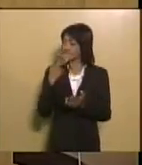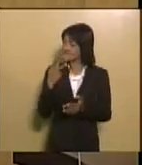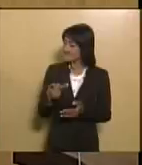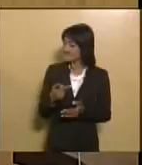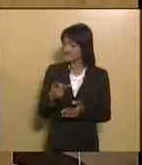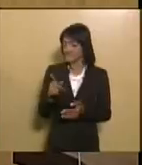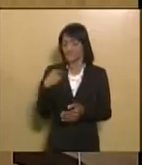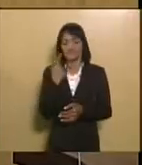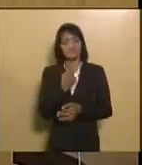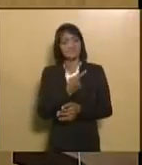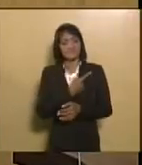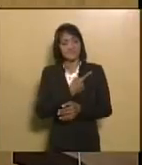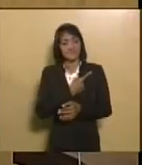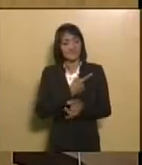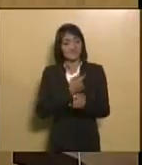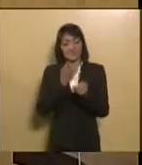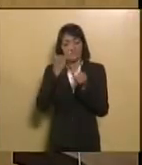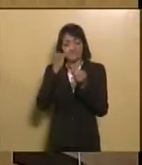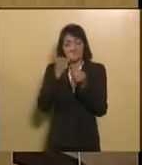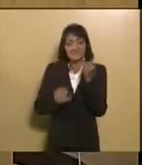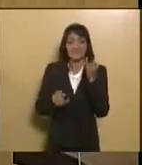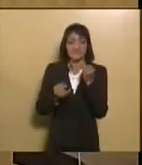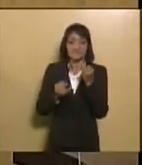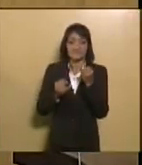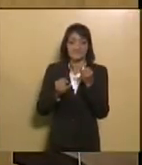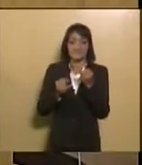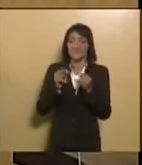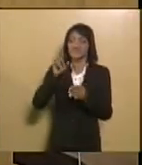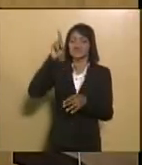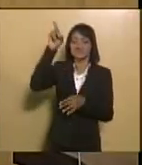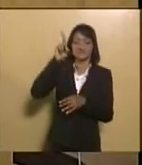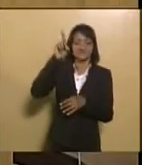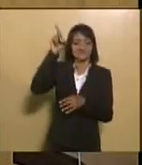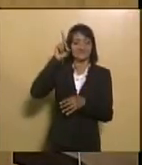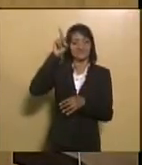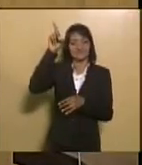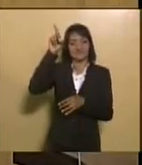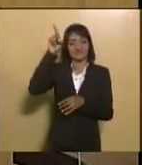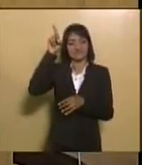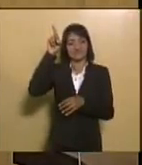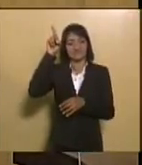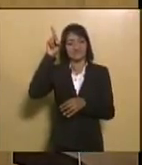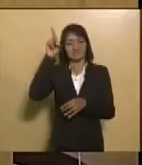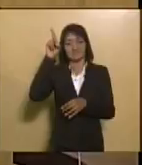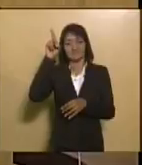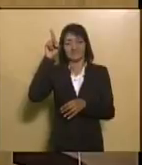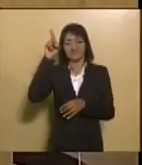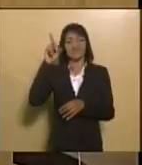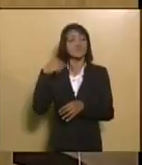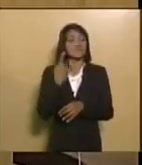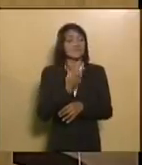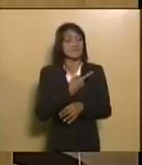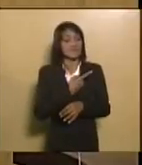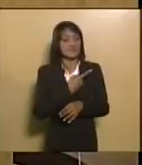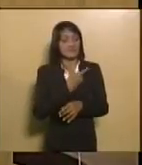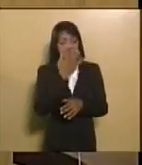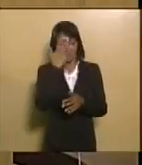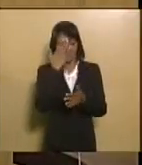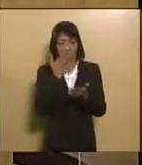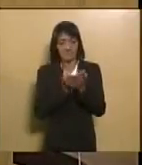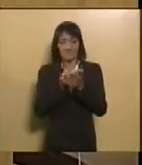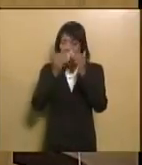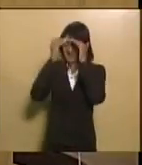à imagem e semelhança de Deus. E o Deus a quem, em quem cremos e a quem